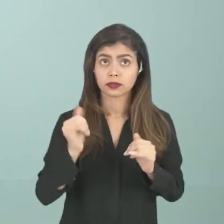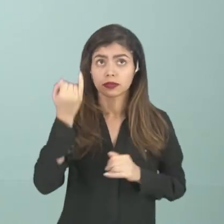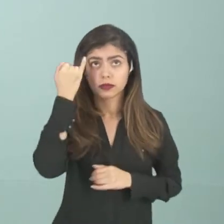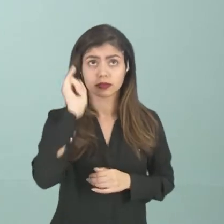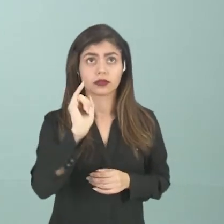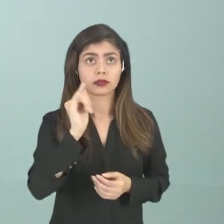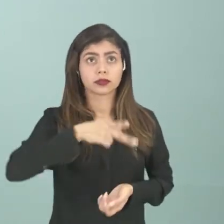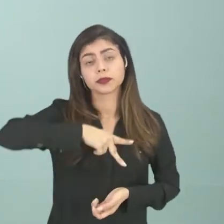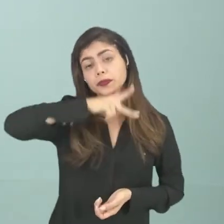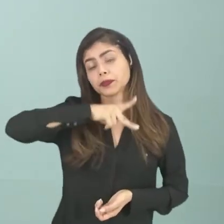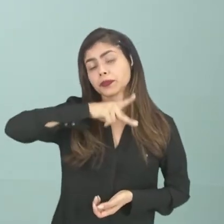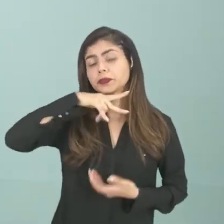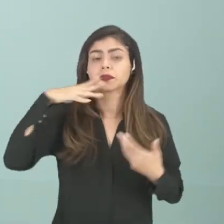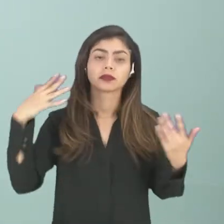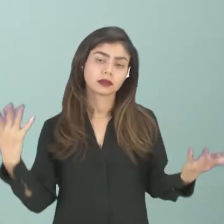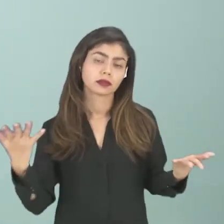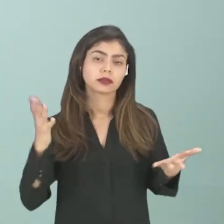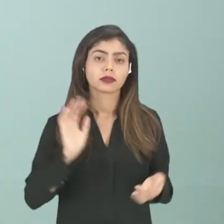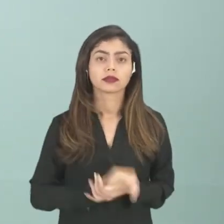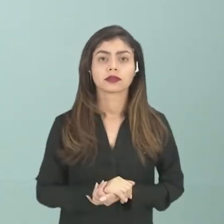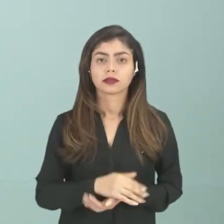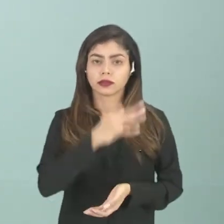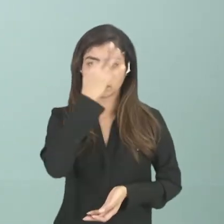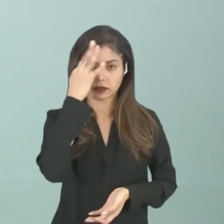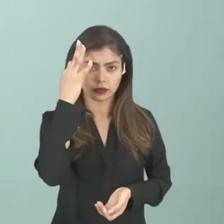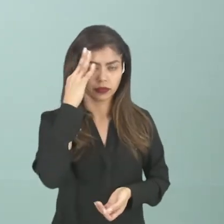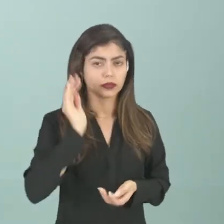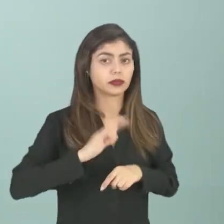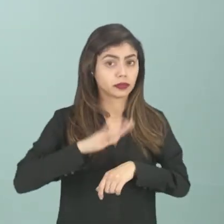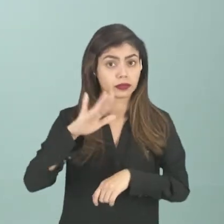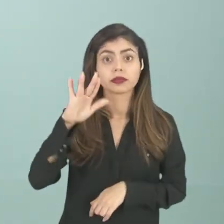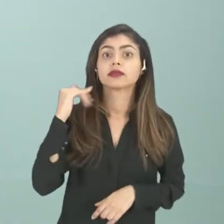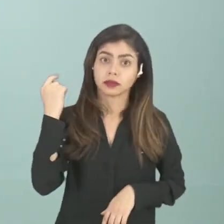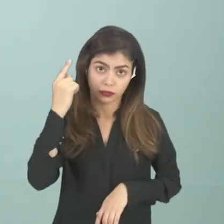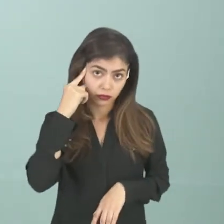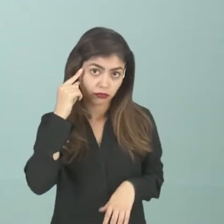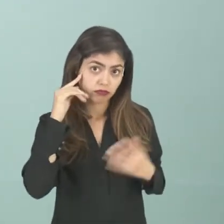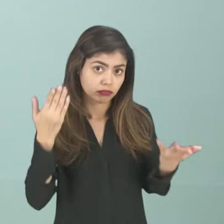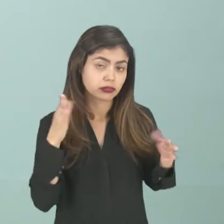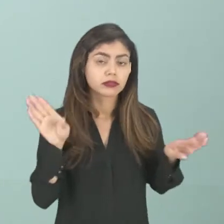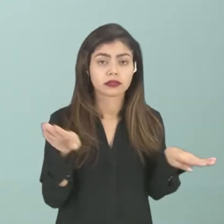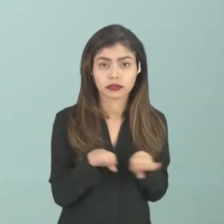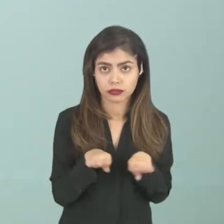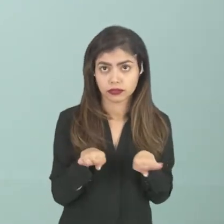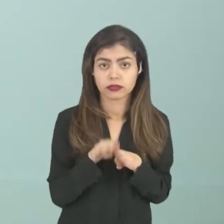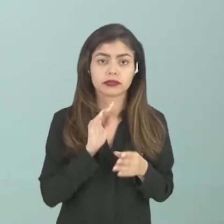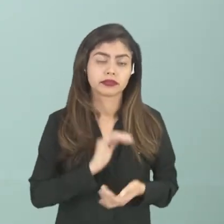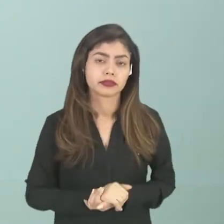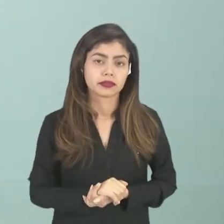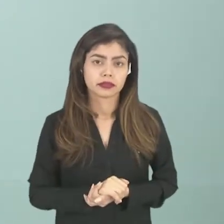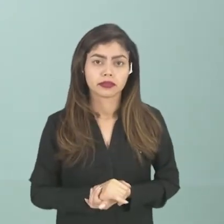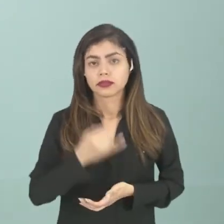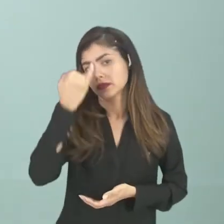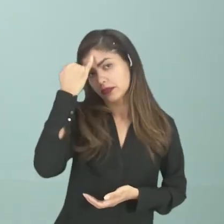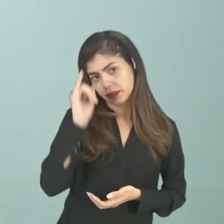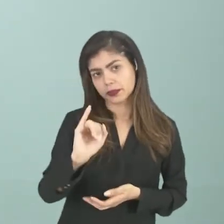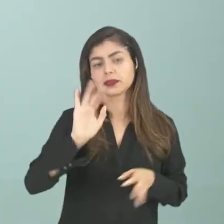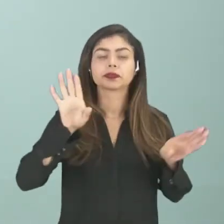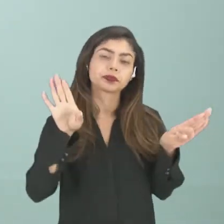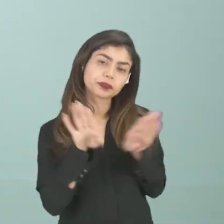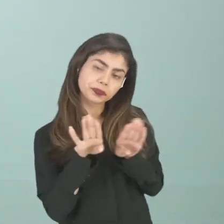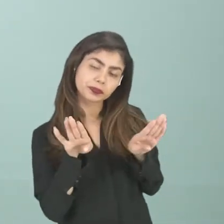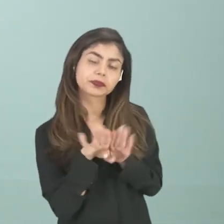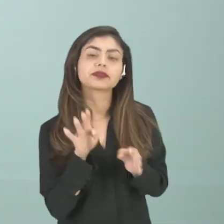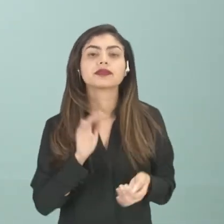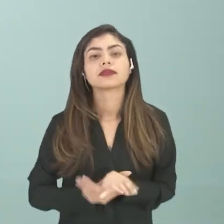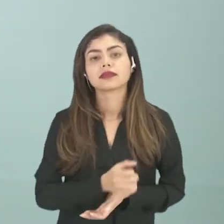de Platão, né, que é um filósofo muito mais idealista, quanto também essa ideia, né, que